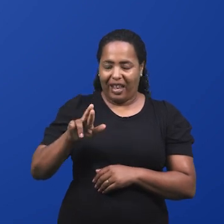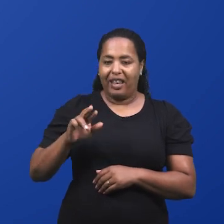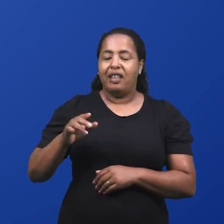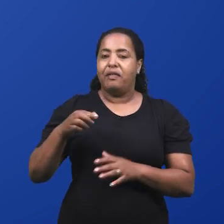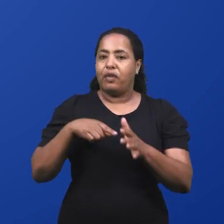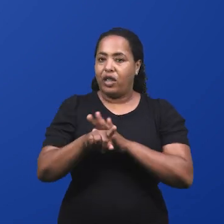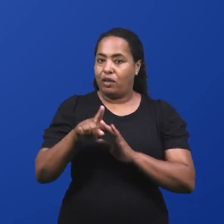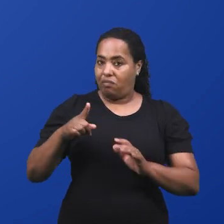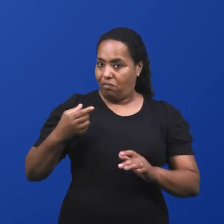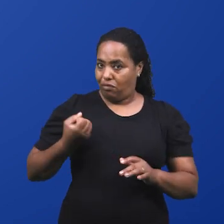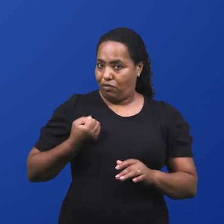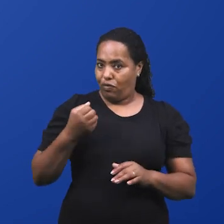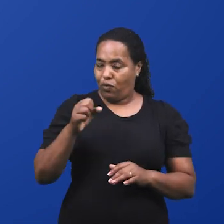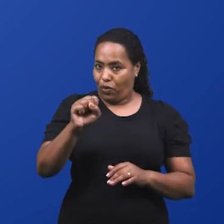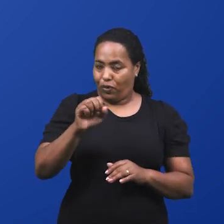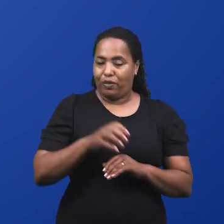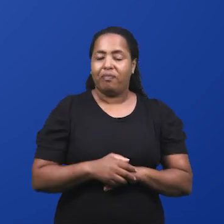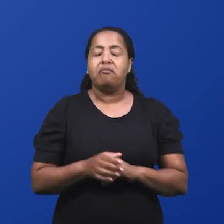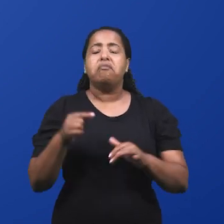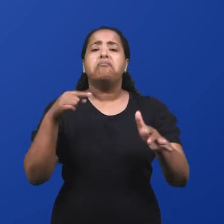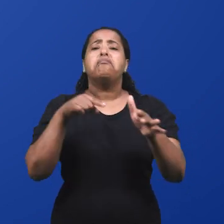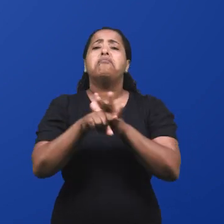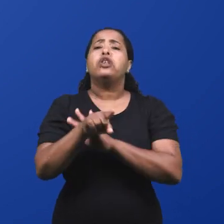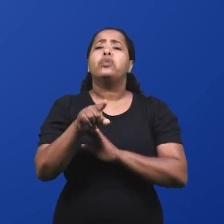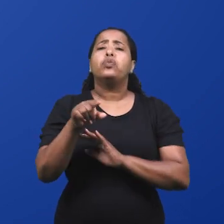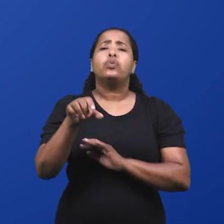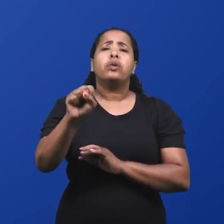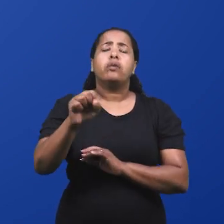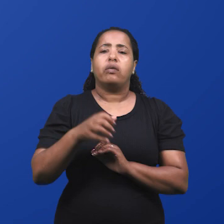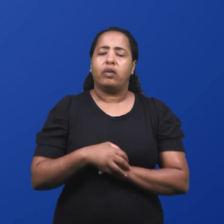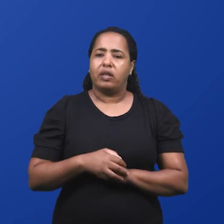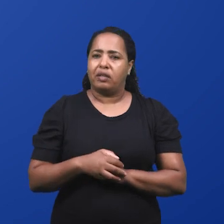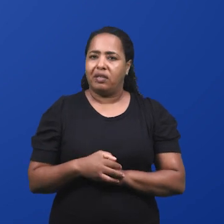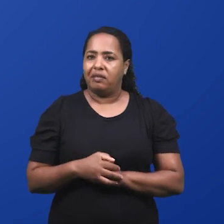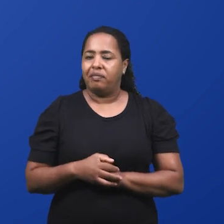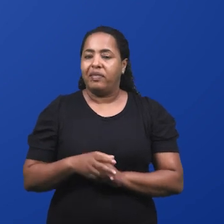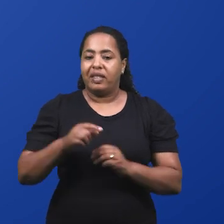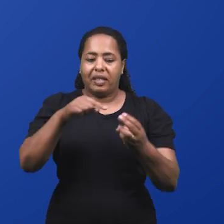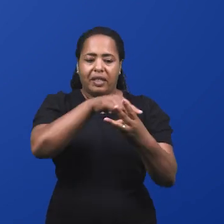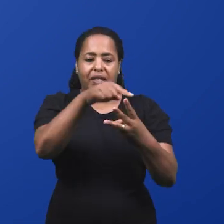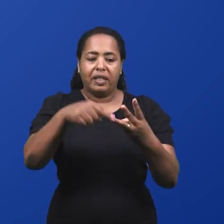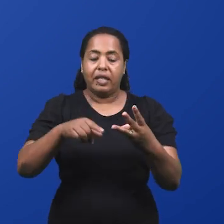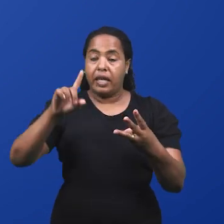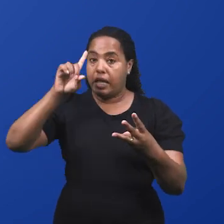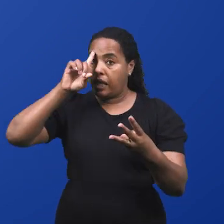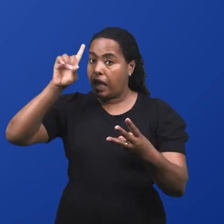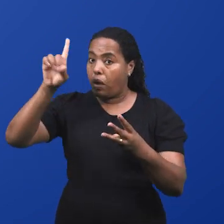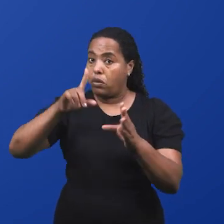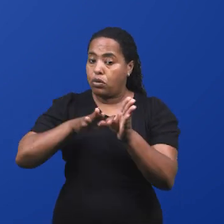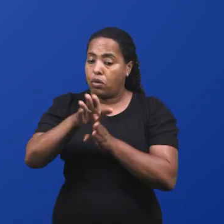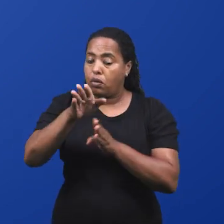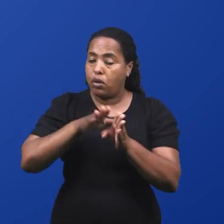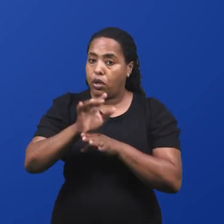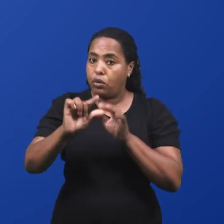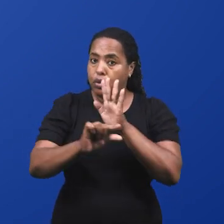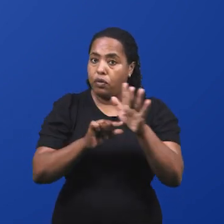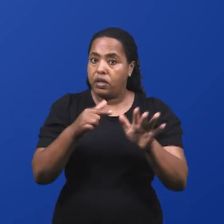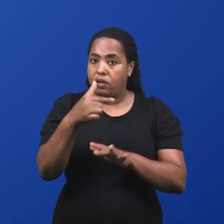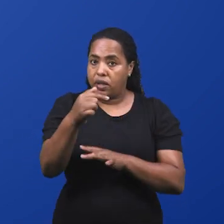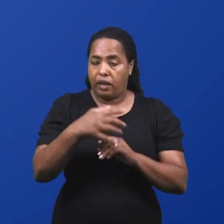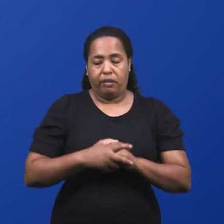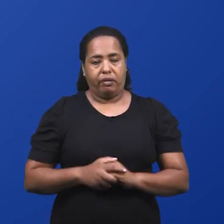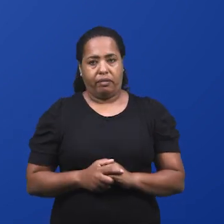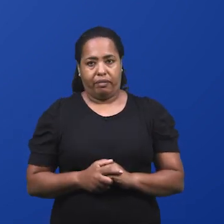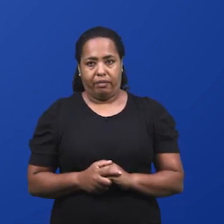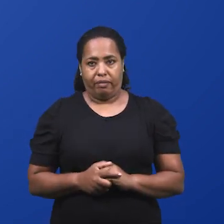8. A paz do Senhor Jesus, pergunta 8. Cite 3 recomendações dadas por Deus no verso